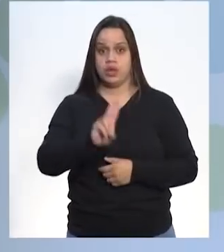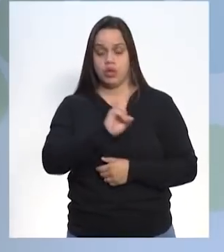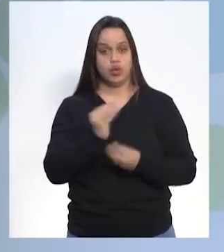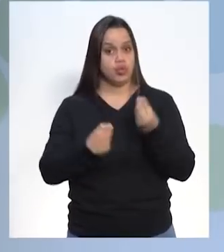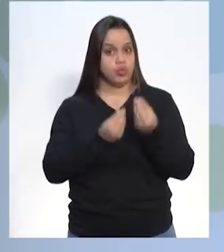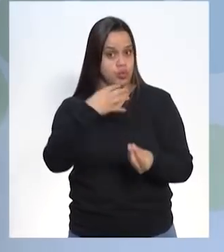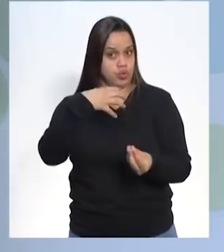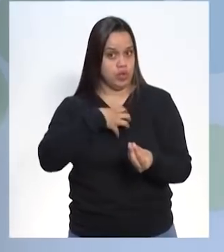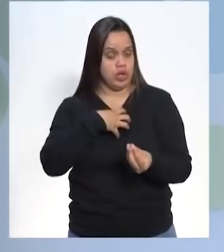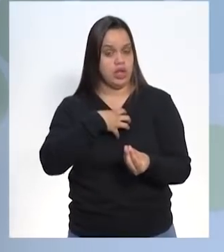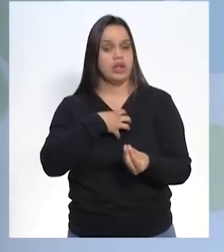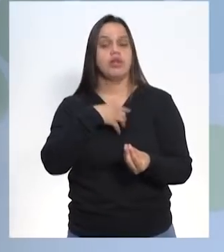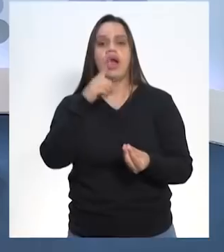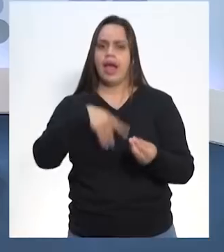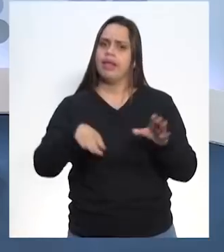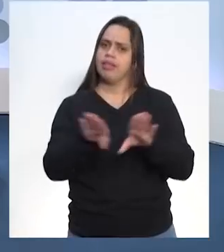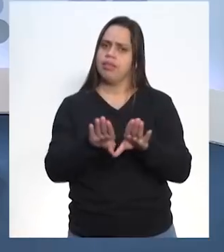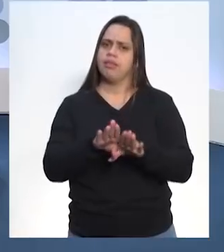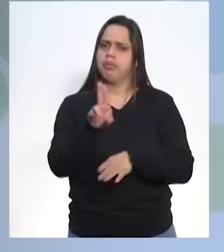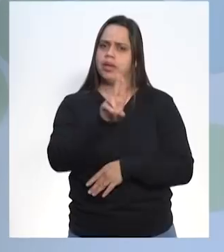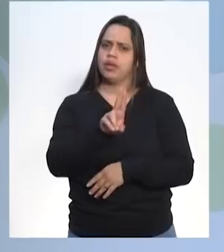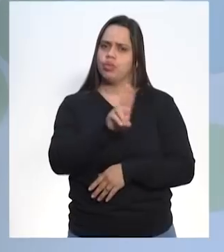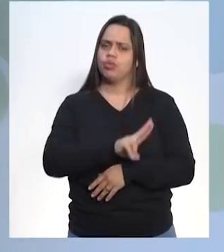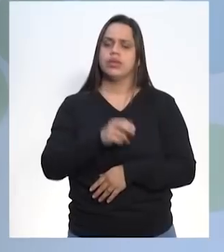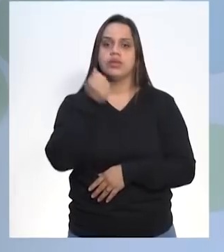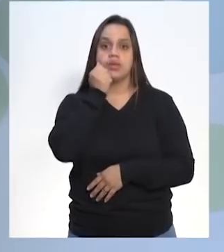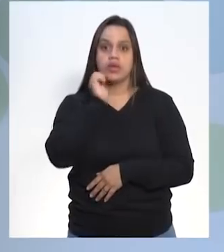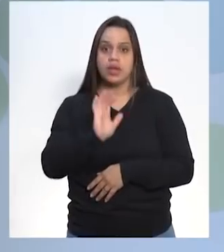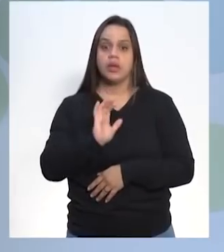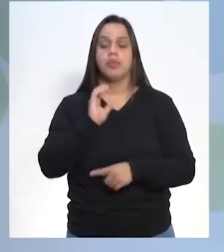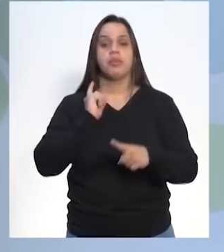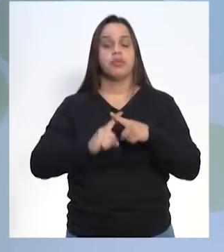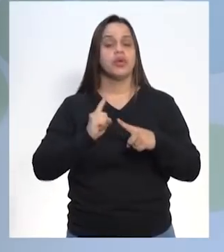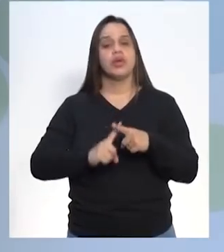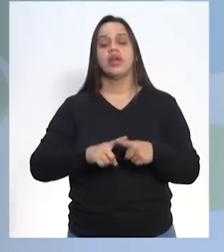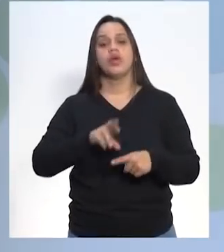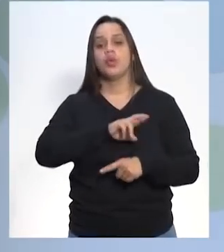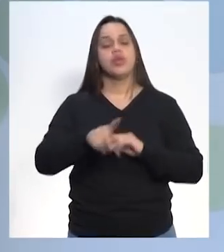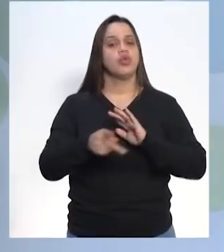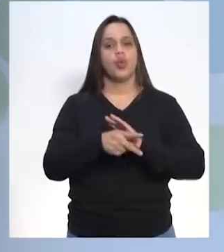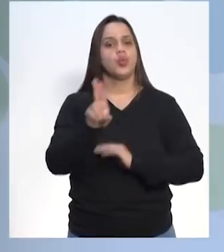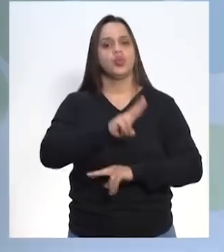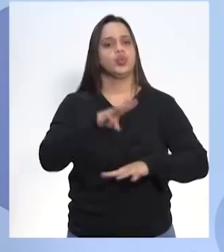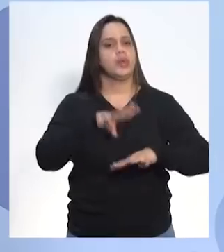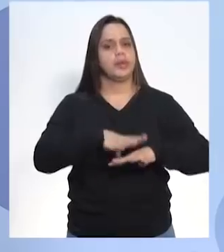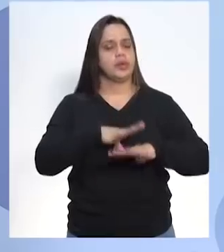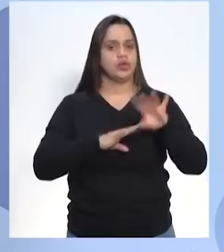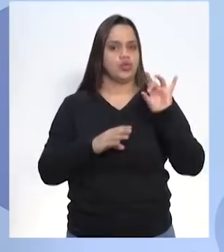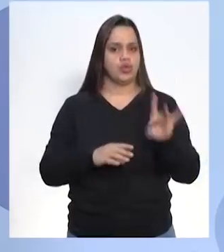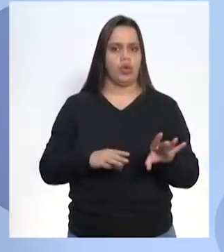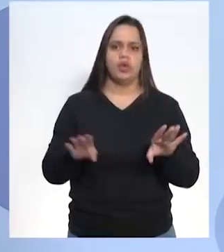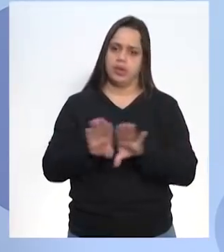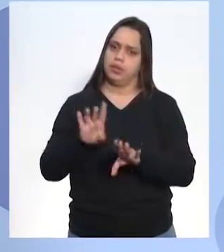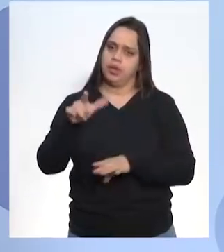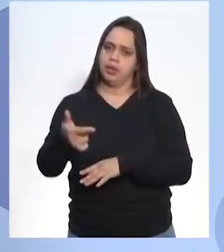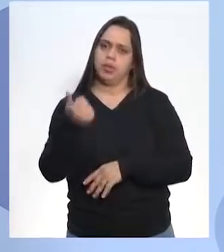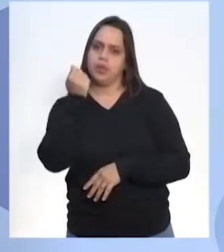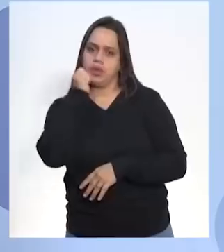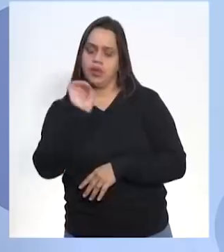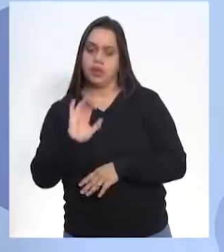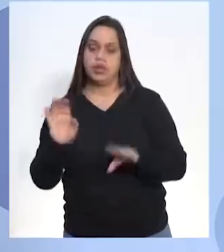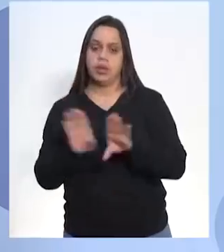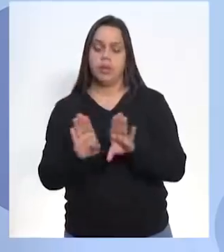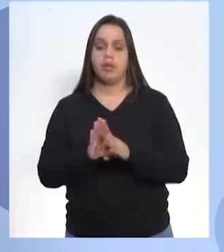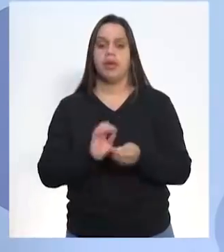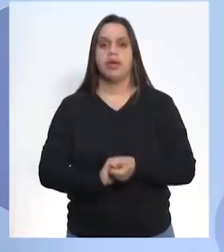é também para a ciência, né, Ale? Nós não apenas utilizamos os números para a matemática. Sim, até porque, assim, aí